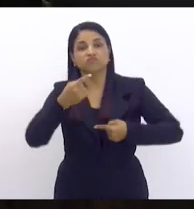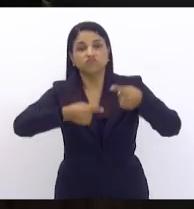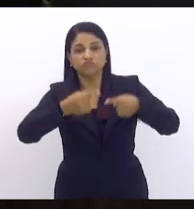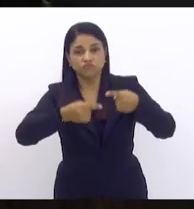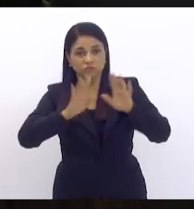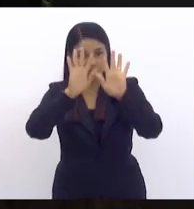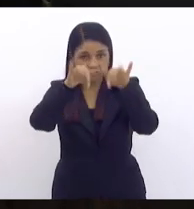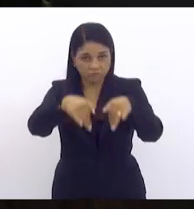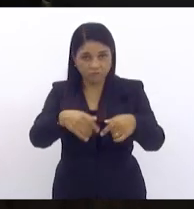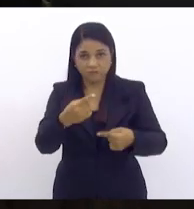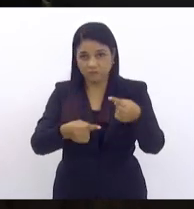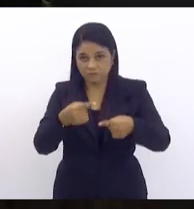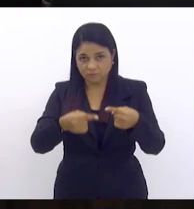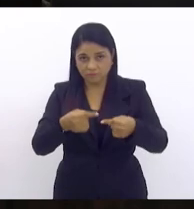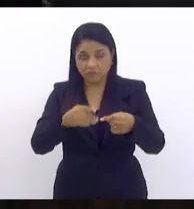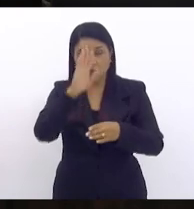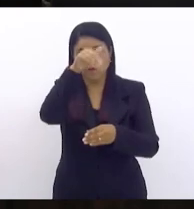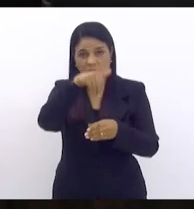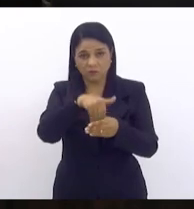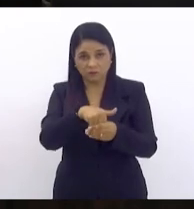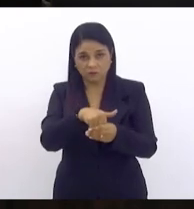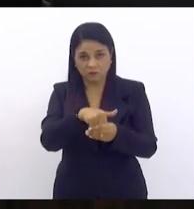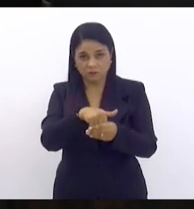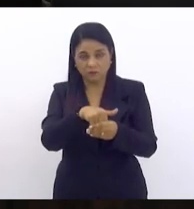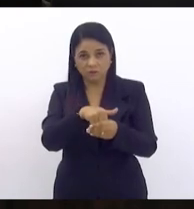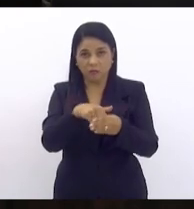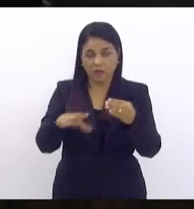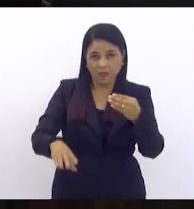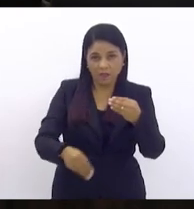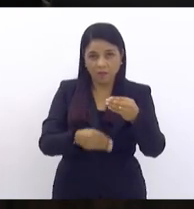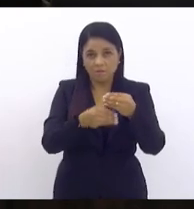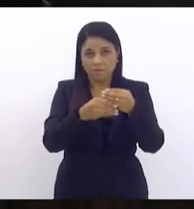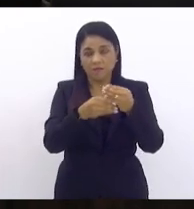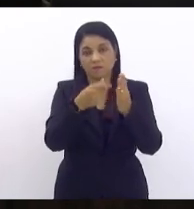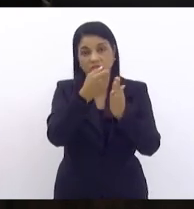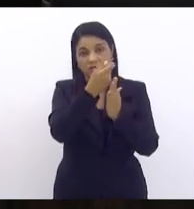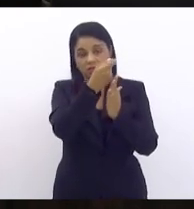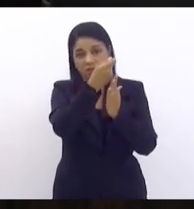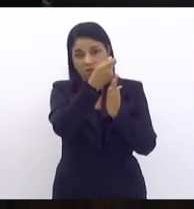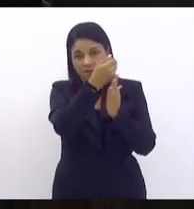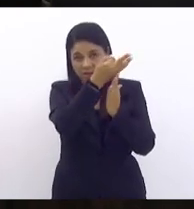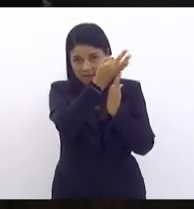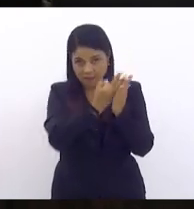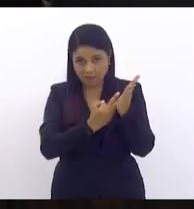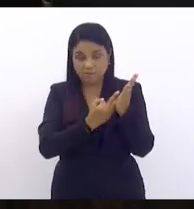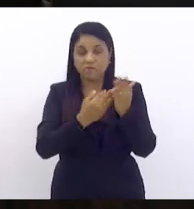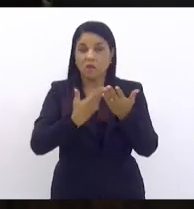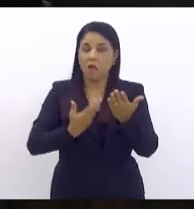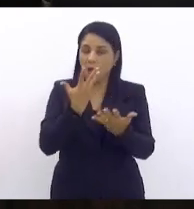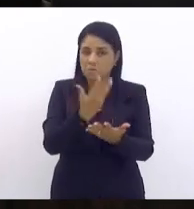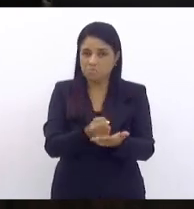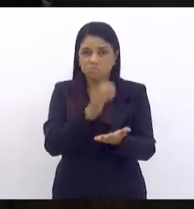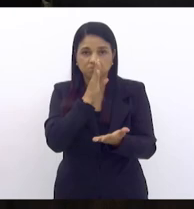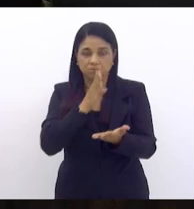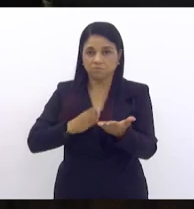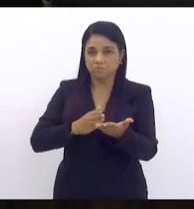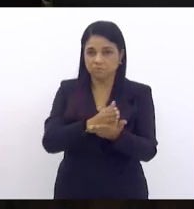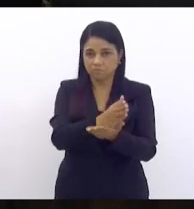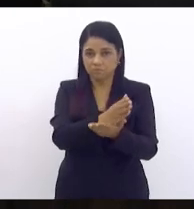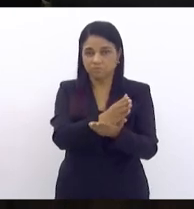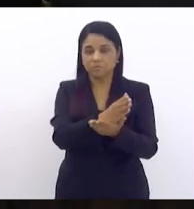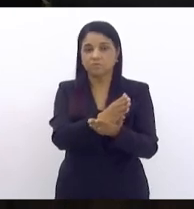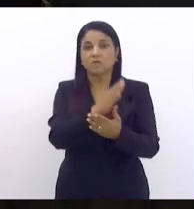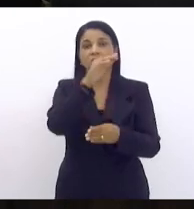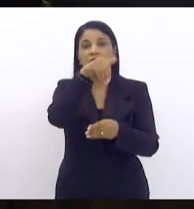queira discutir, encerrada a discussão, em votação, a emenda de redação. Os senhores que aprovam permaneçam como estão. Aprovado.